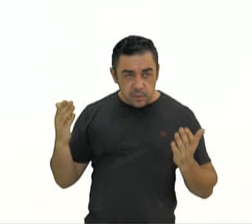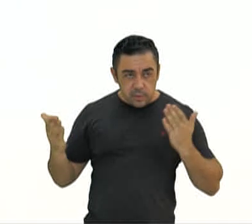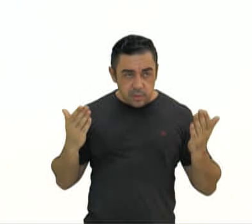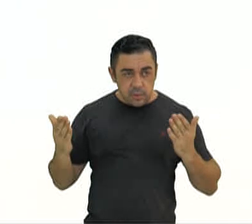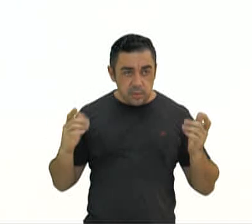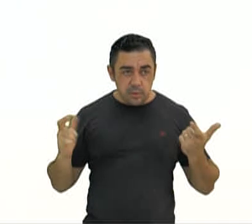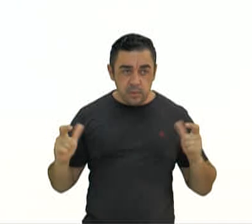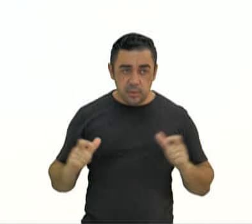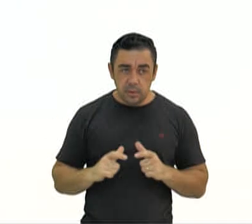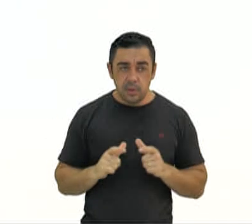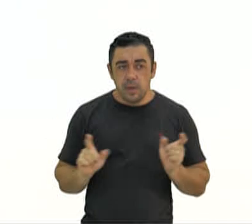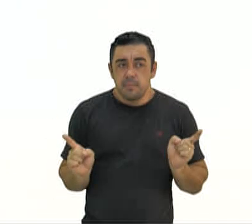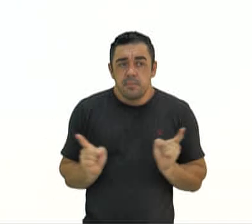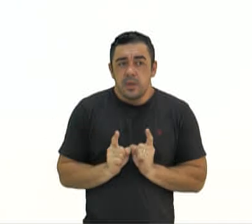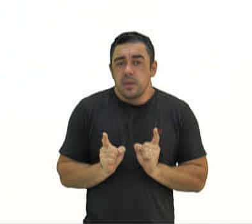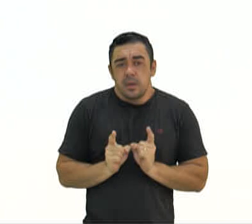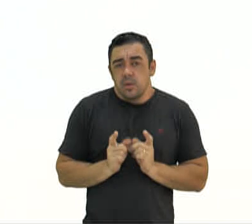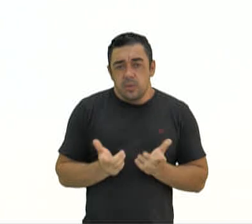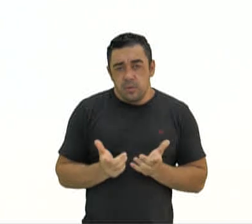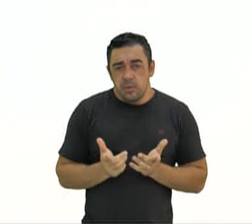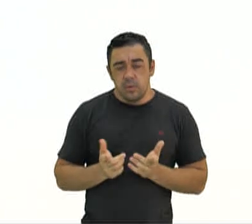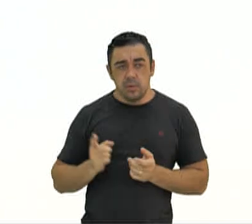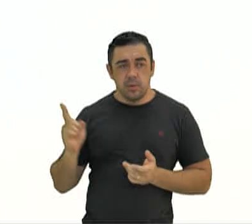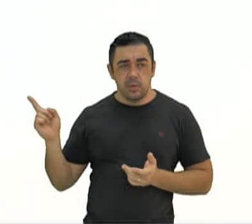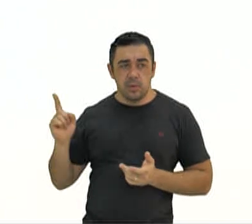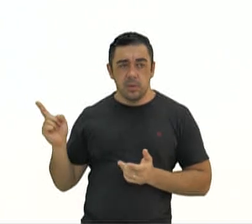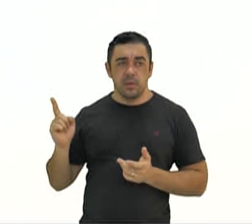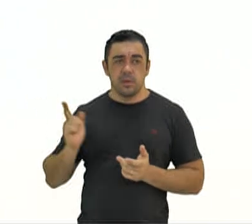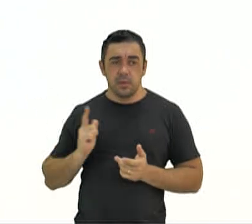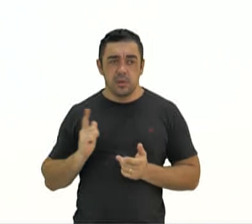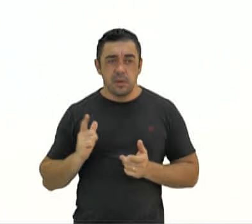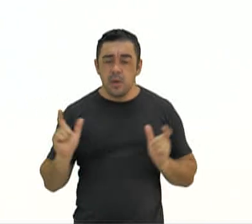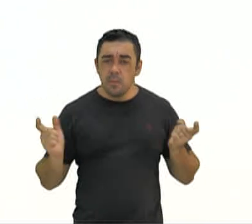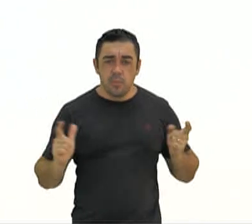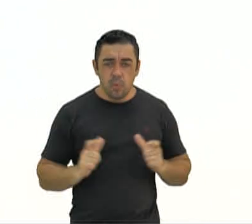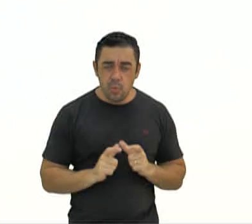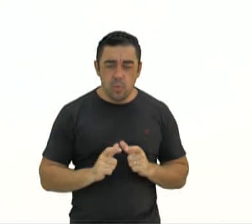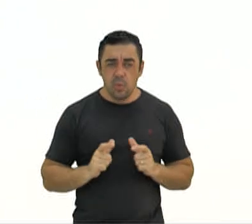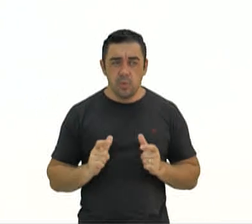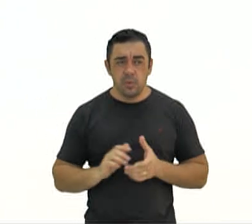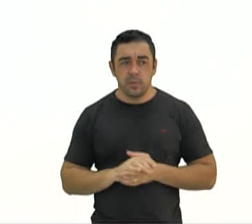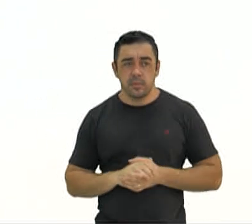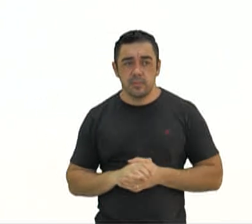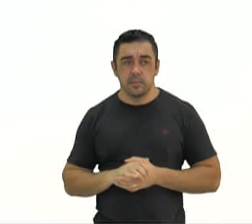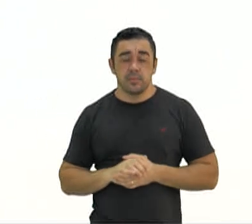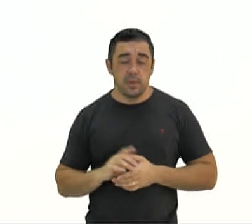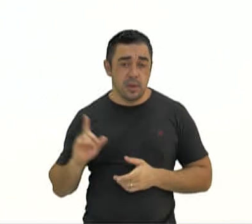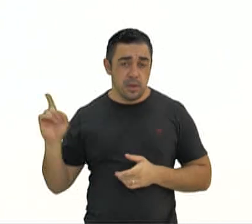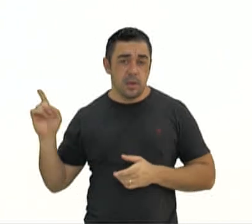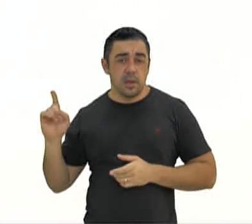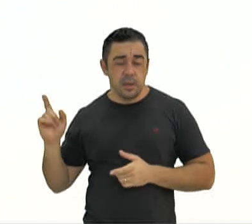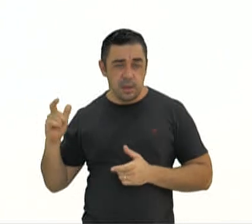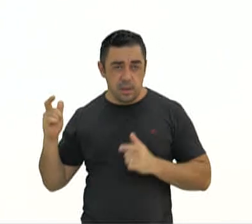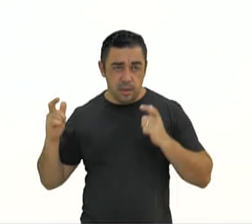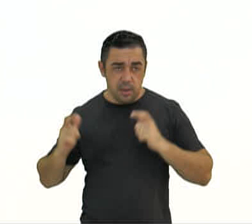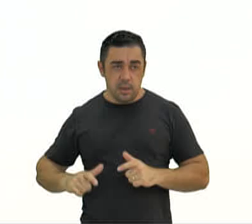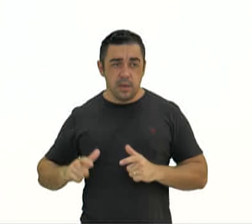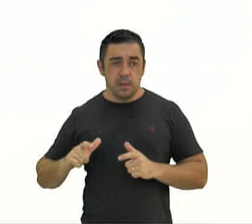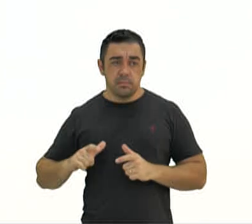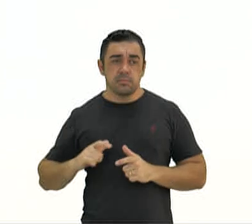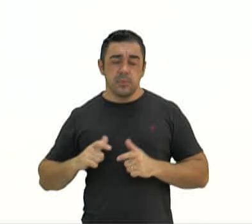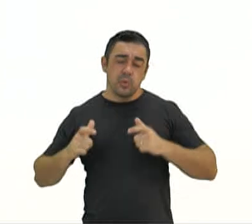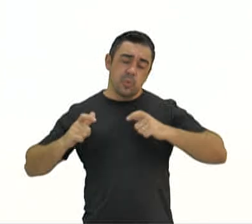uma hidrelétrica, por exemplo Itaipu ou Belo Monte, ocupa pouco espaço, mas está situada dentro